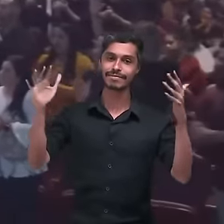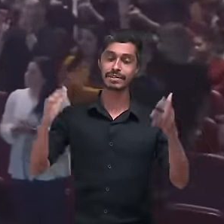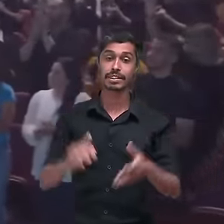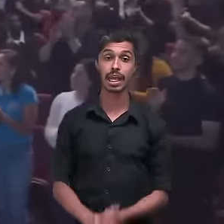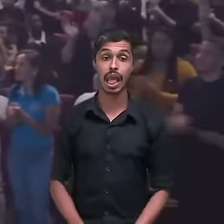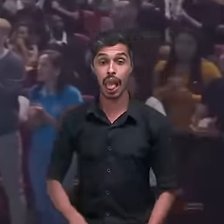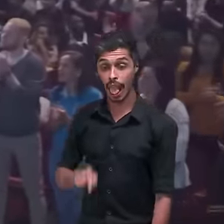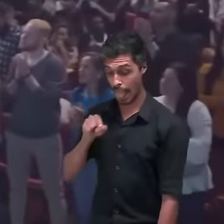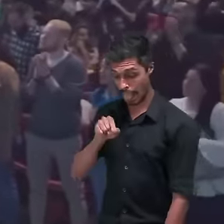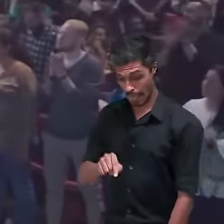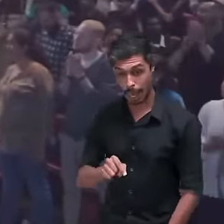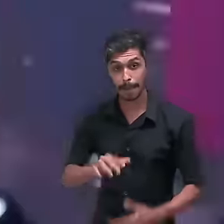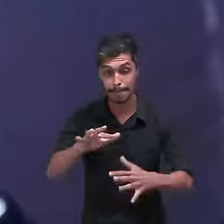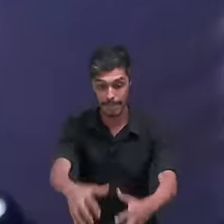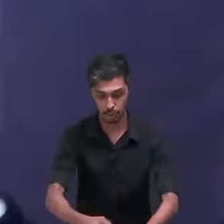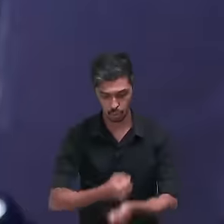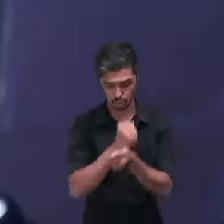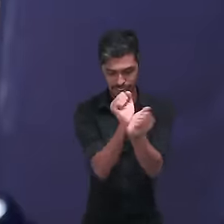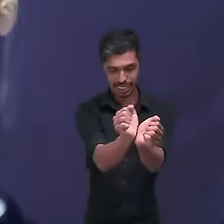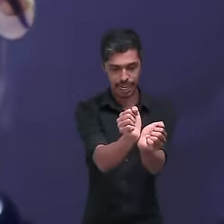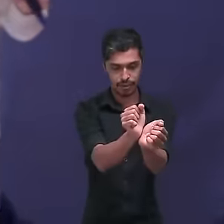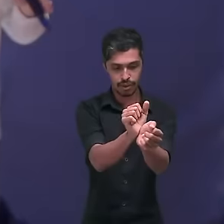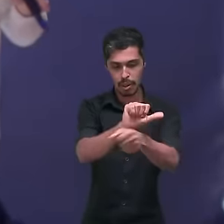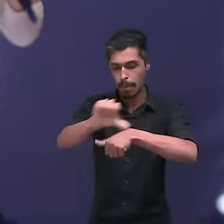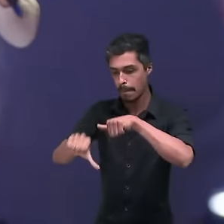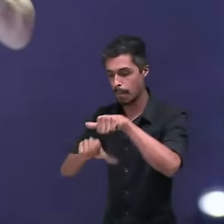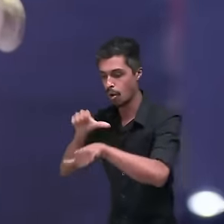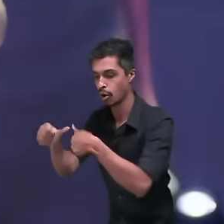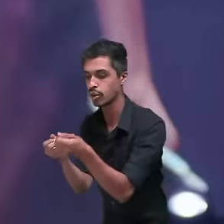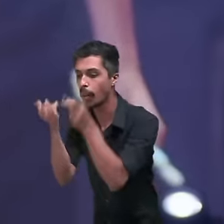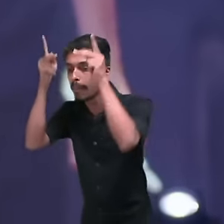Ela pegou um escravo e entregou um príncipe.